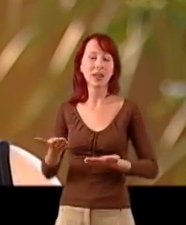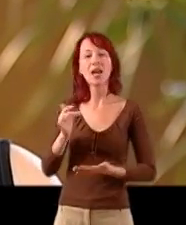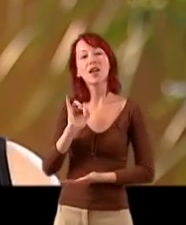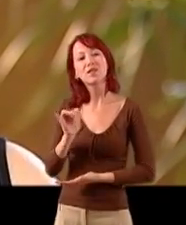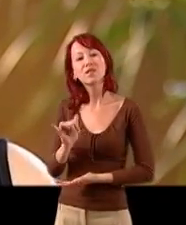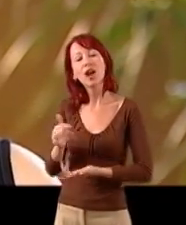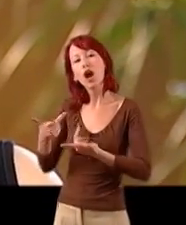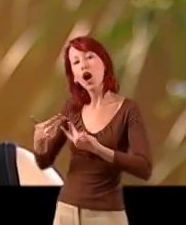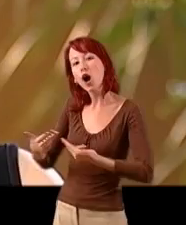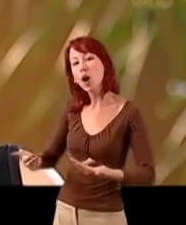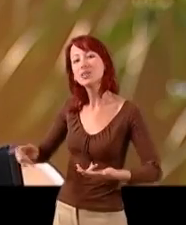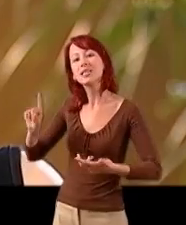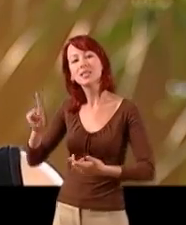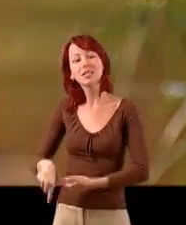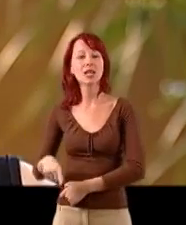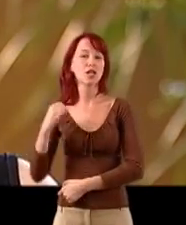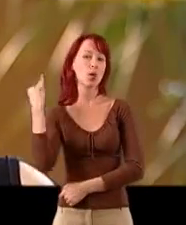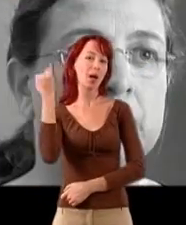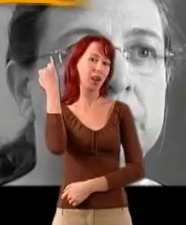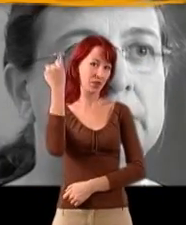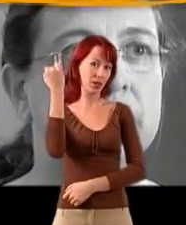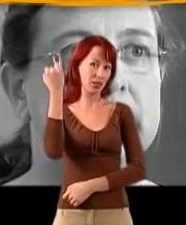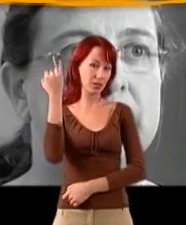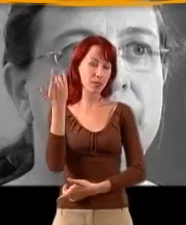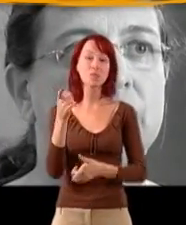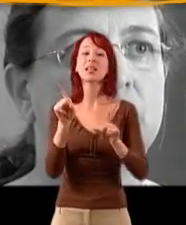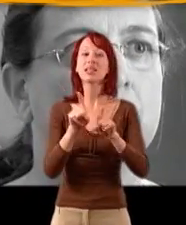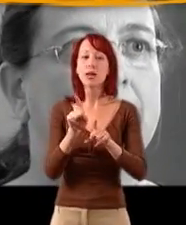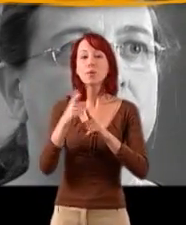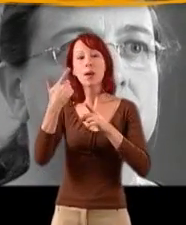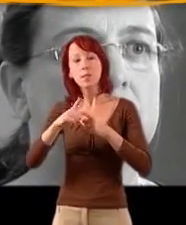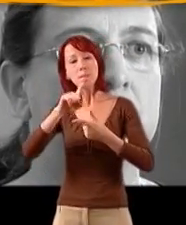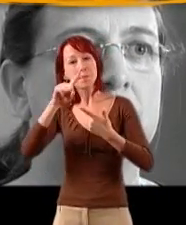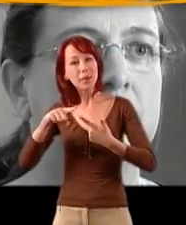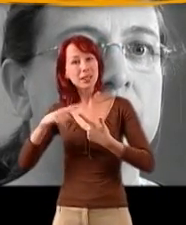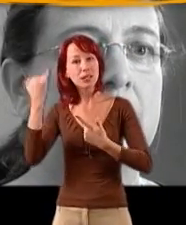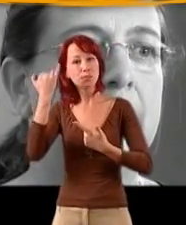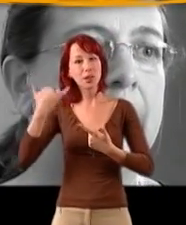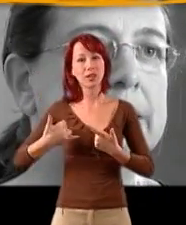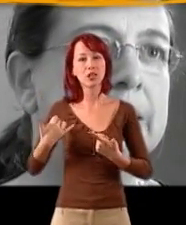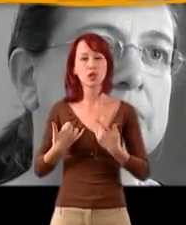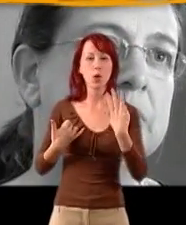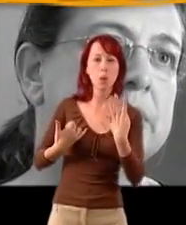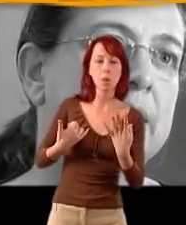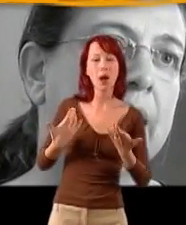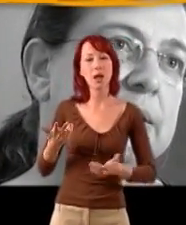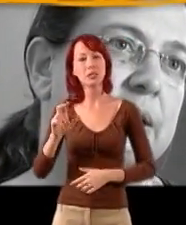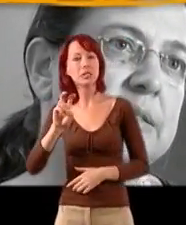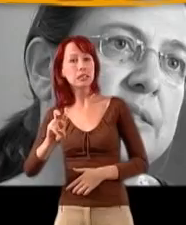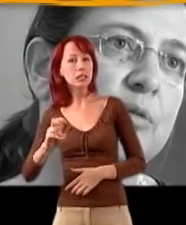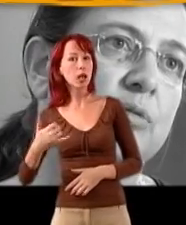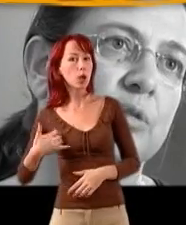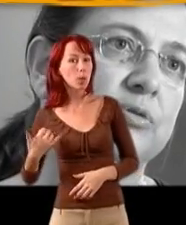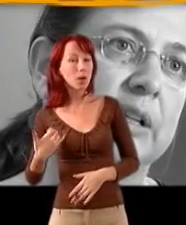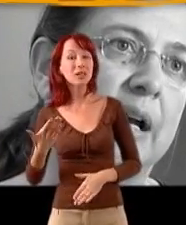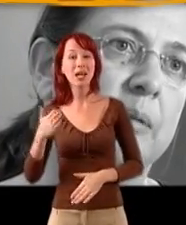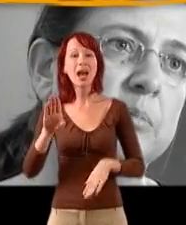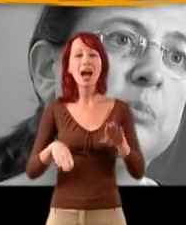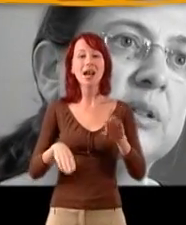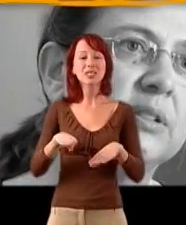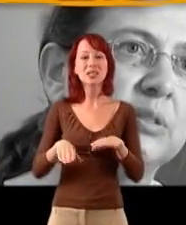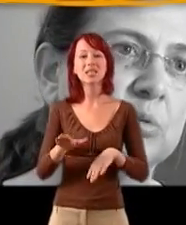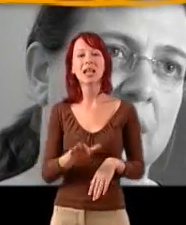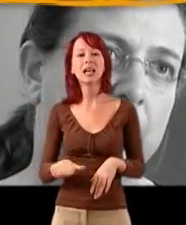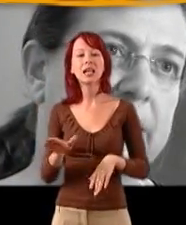de assuntos que são relevantes para ele. E outra coisa importante nessa faixa de 4, 5 anos, às vezes as crianças não vão